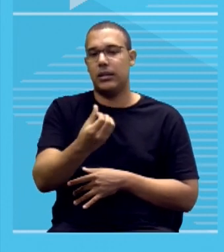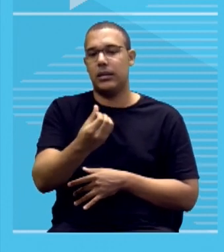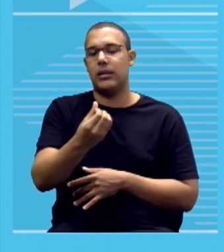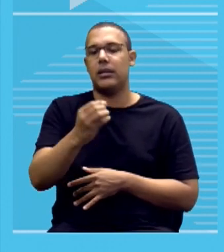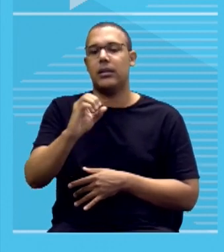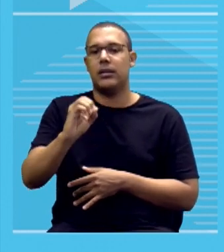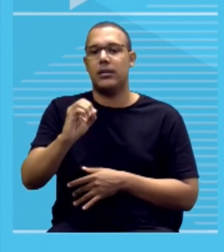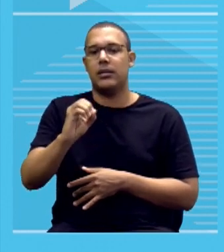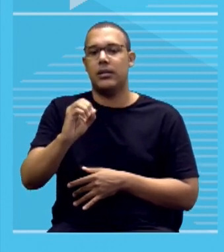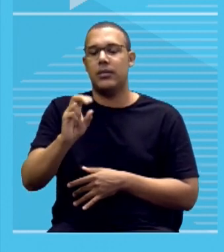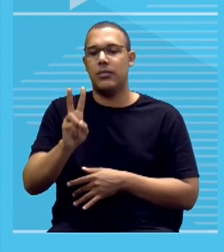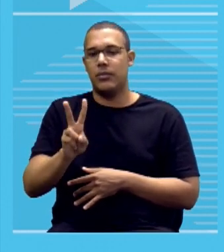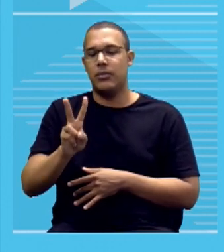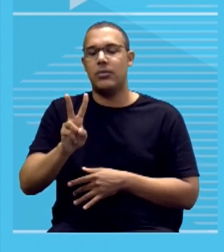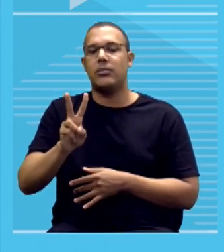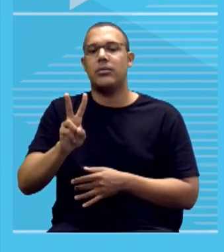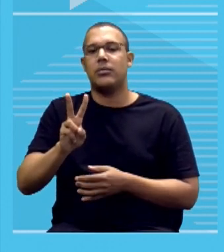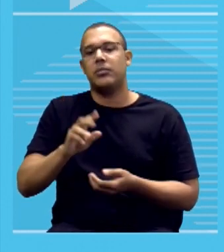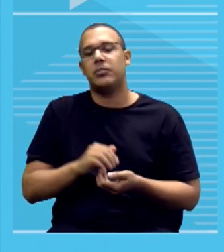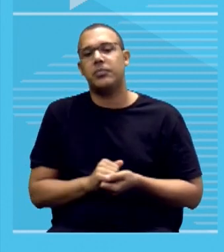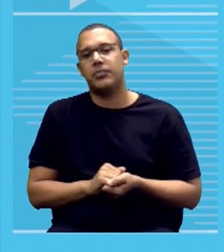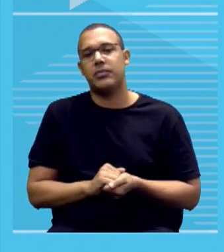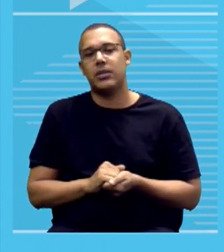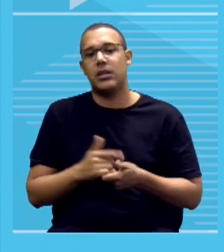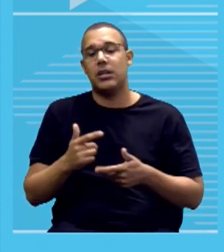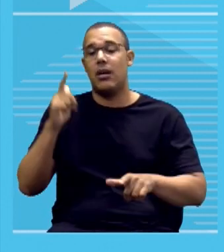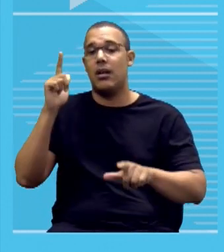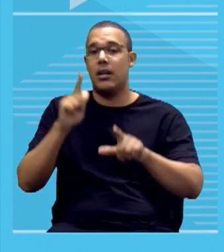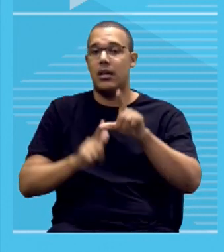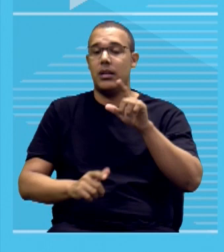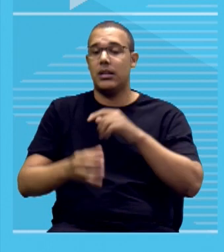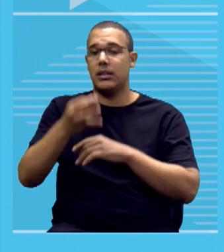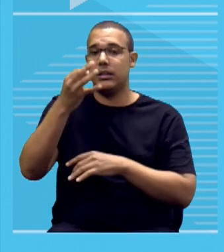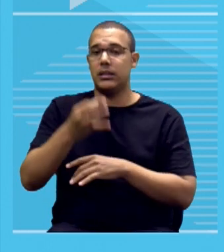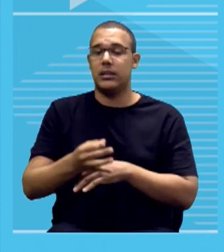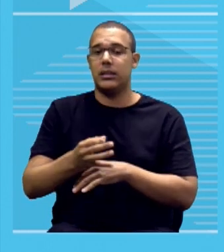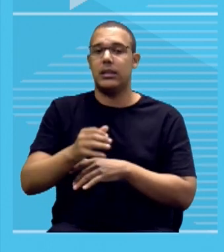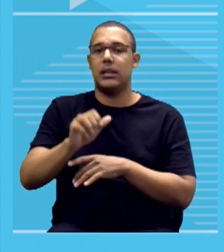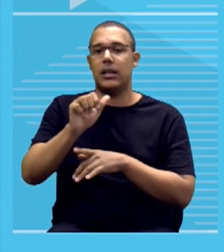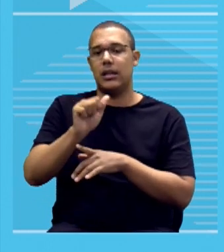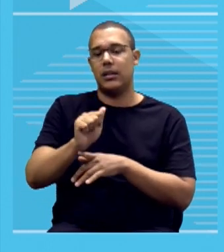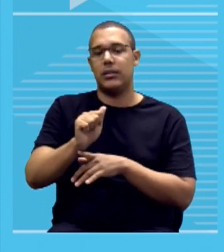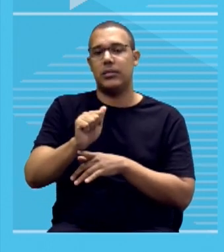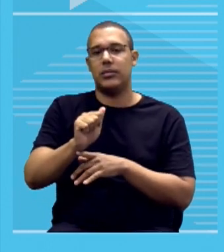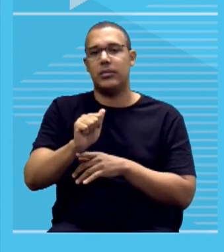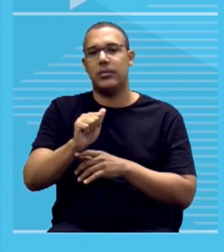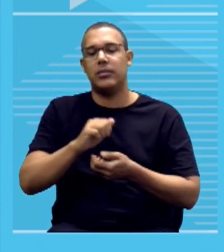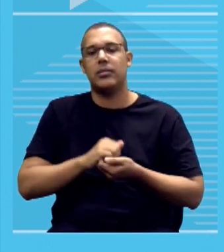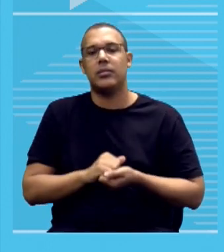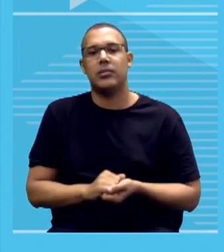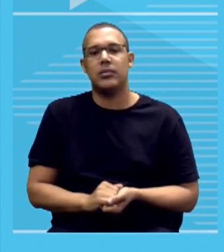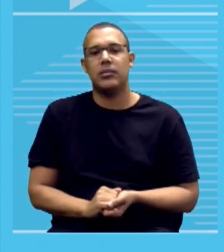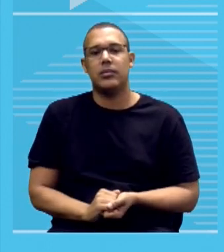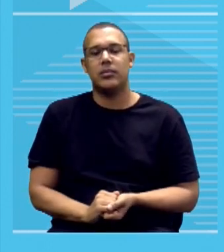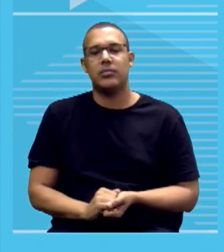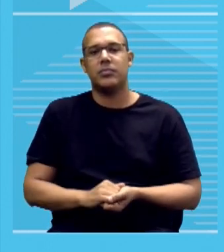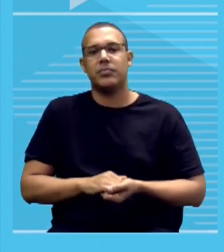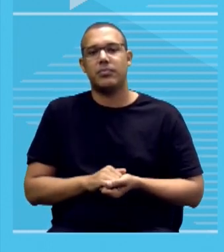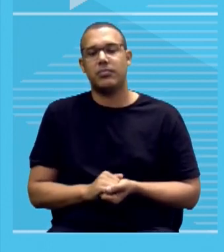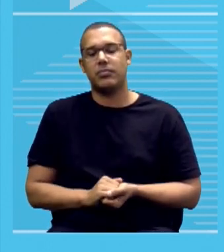160 volts. Nosso gabarito seria letra A. Bom?